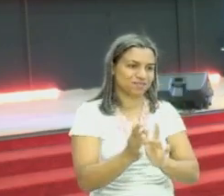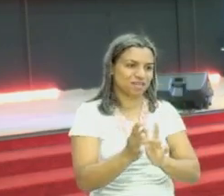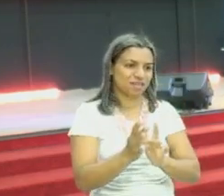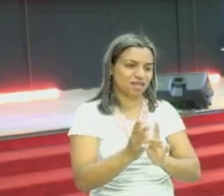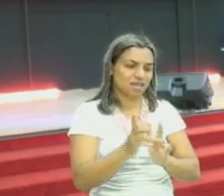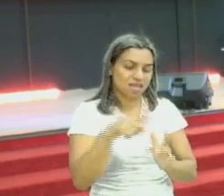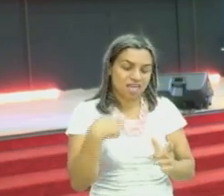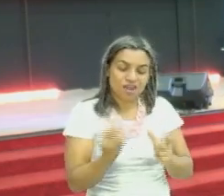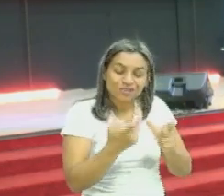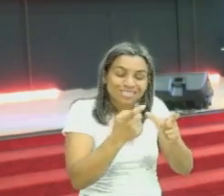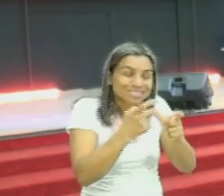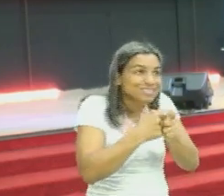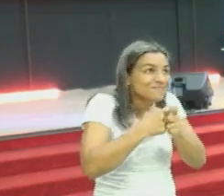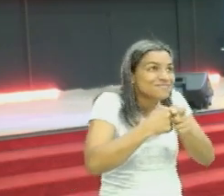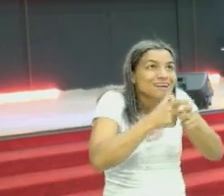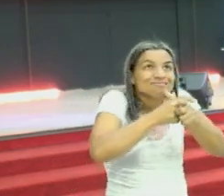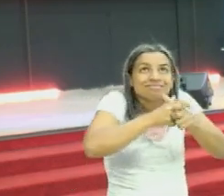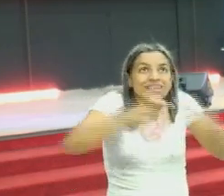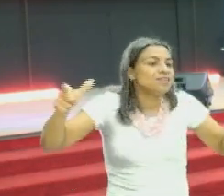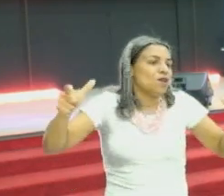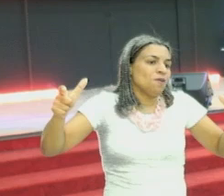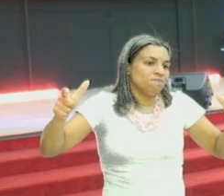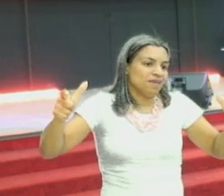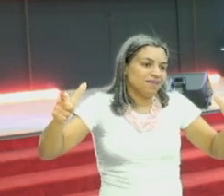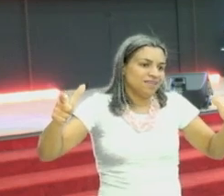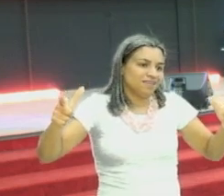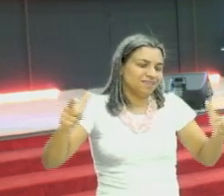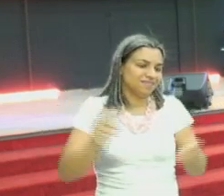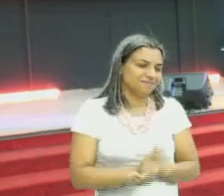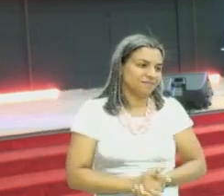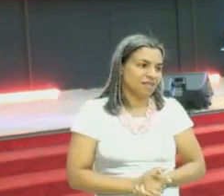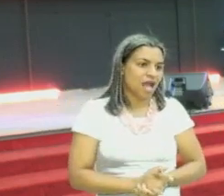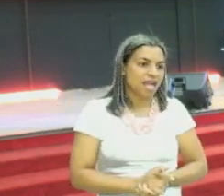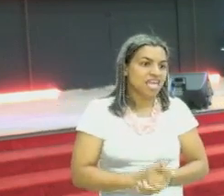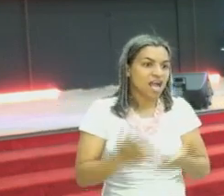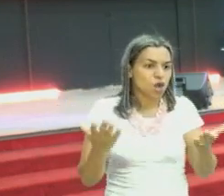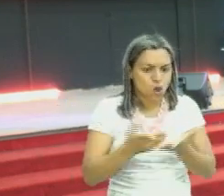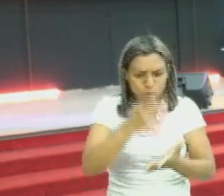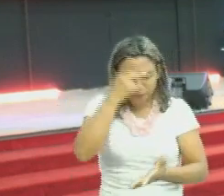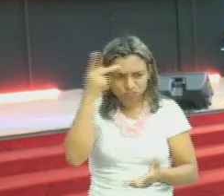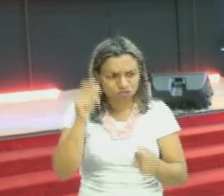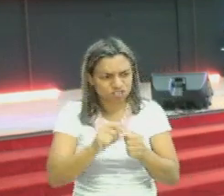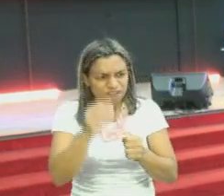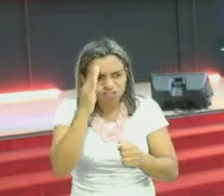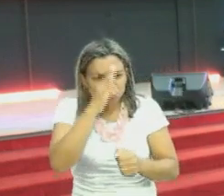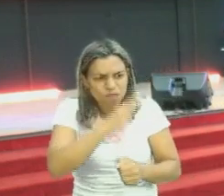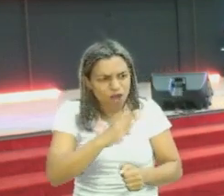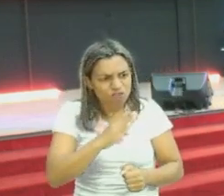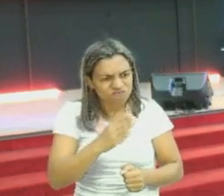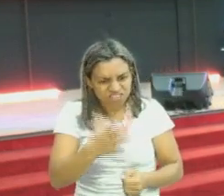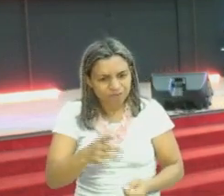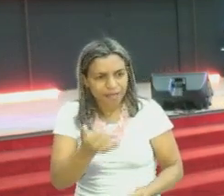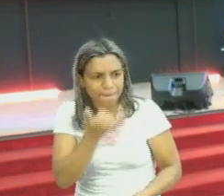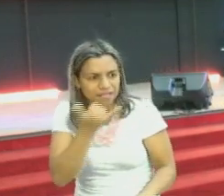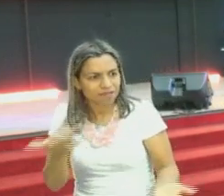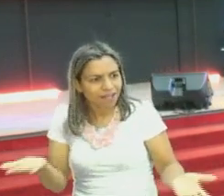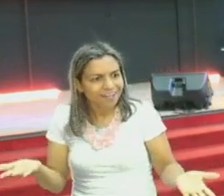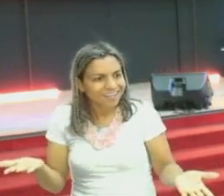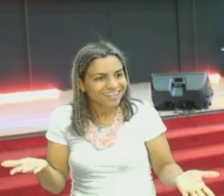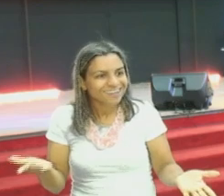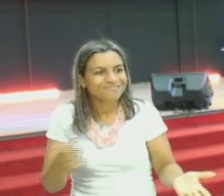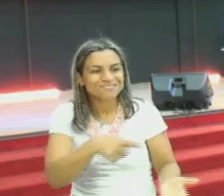dívida impagável. Quando alguém falha com você, quando alguém erra com você, você